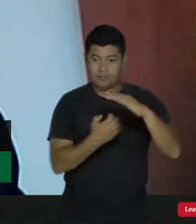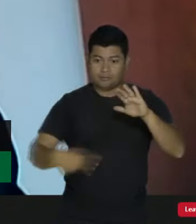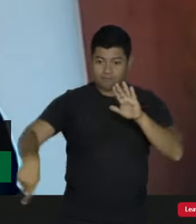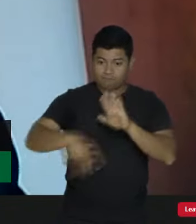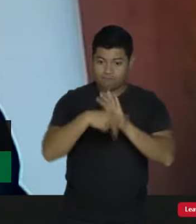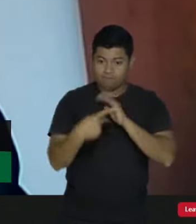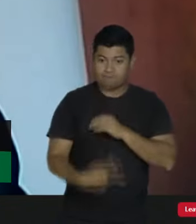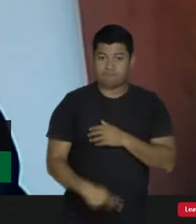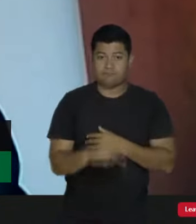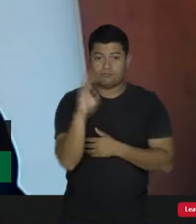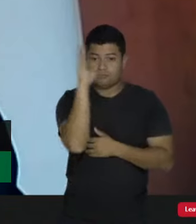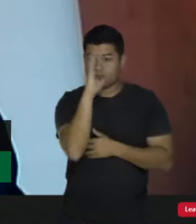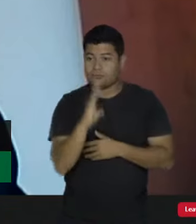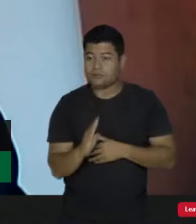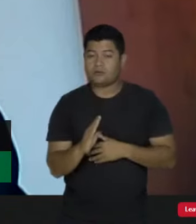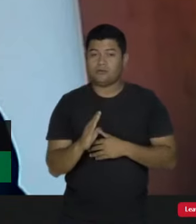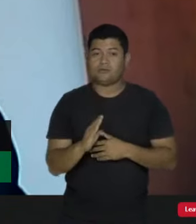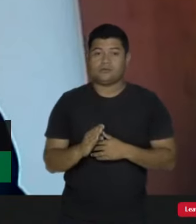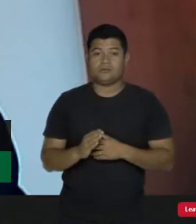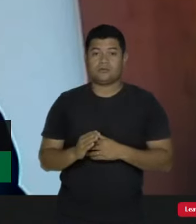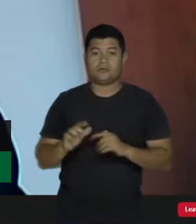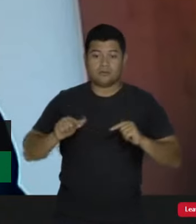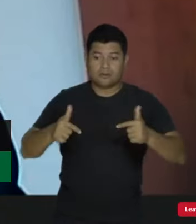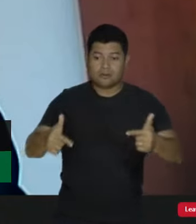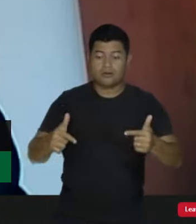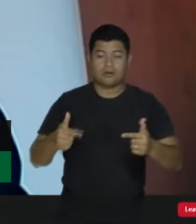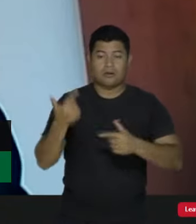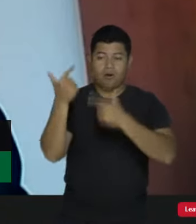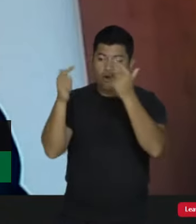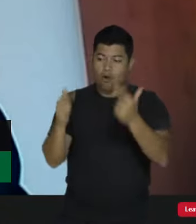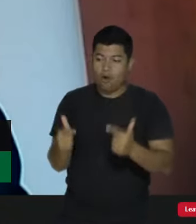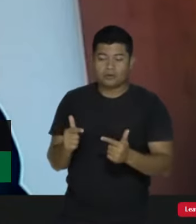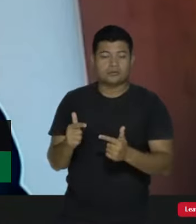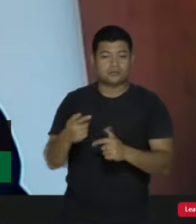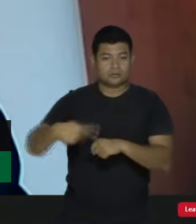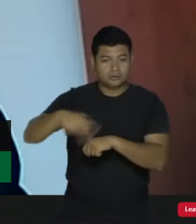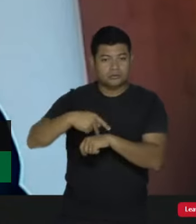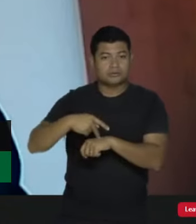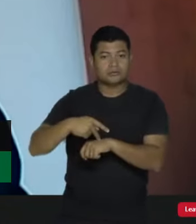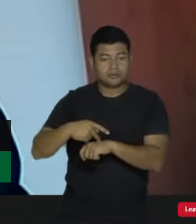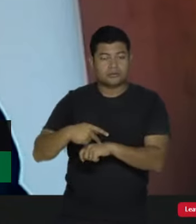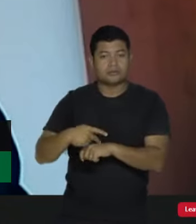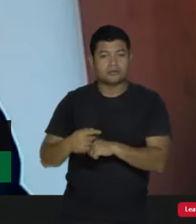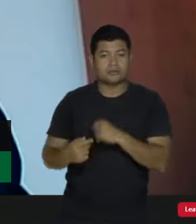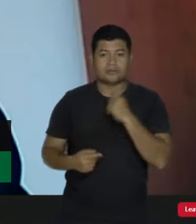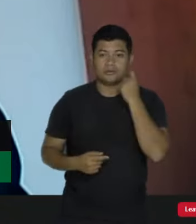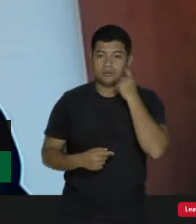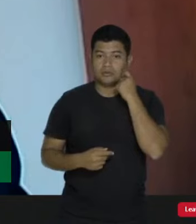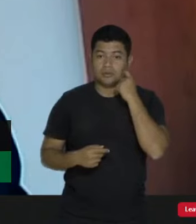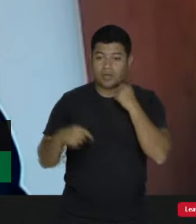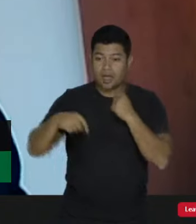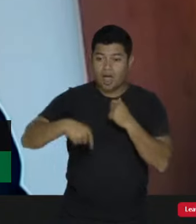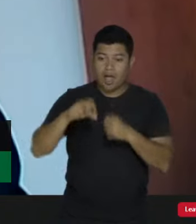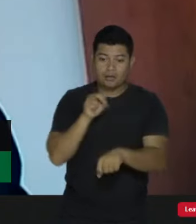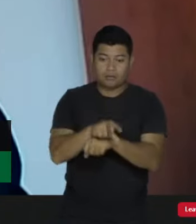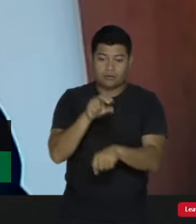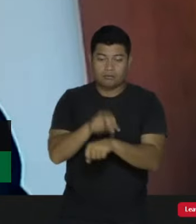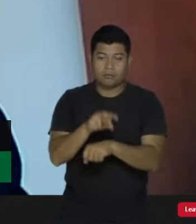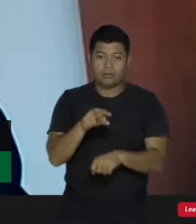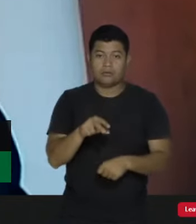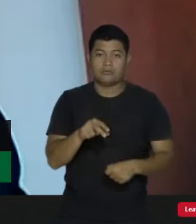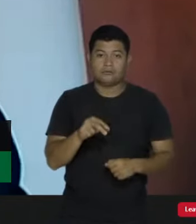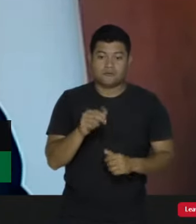abrir frentes em outros países e fazendo com que o emprego aqui ele seja cada